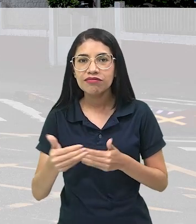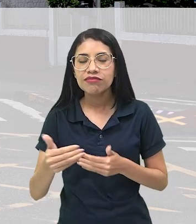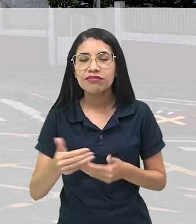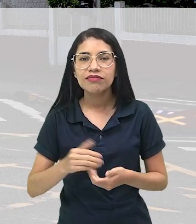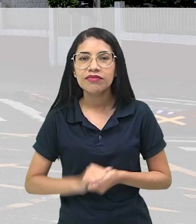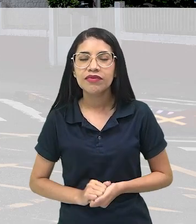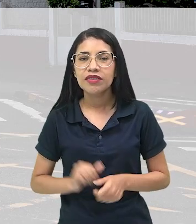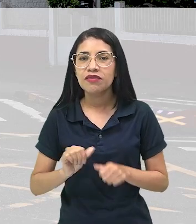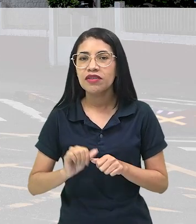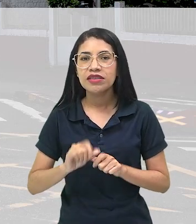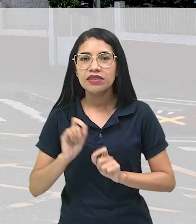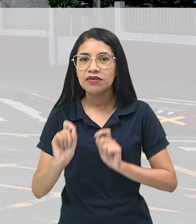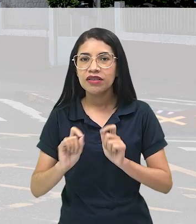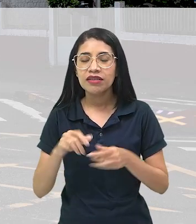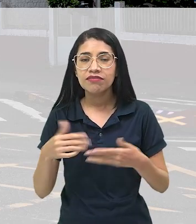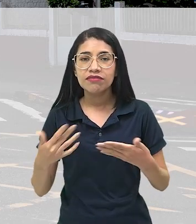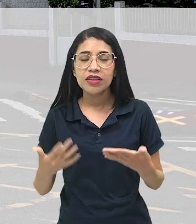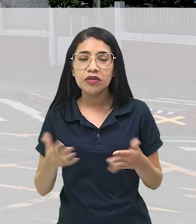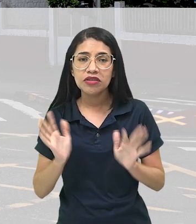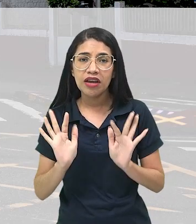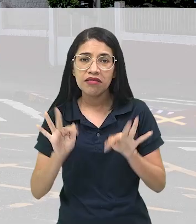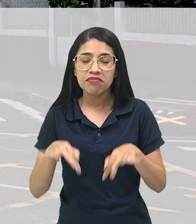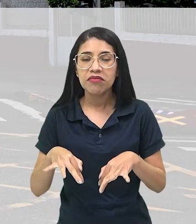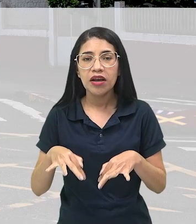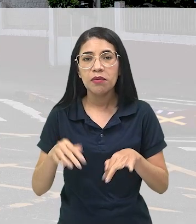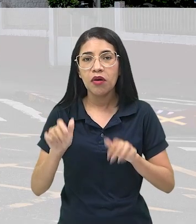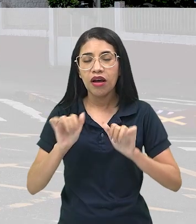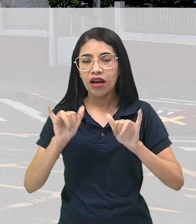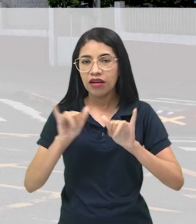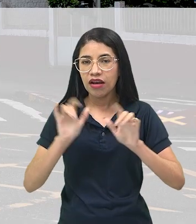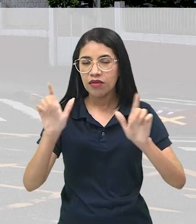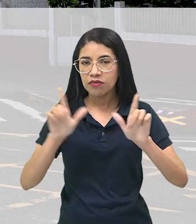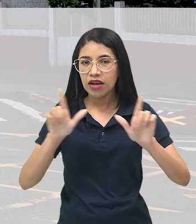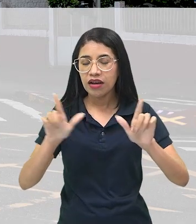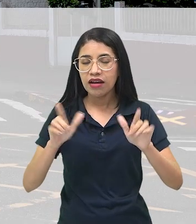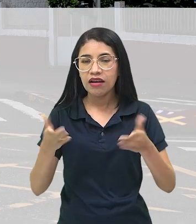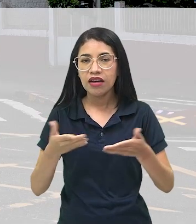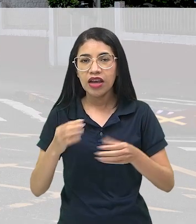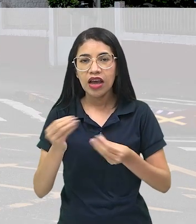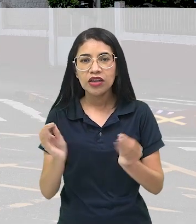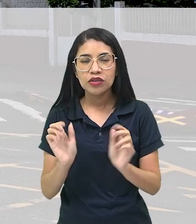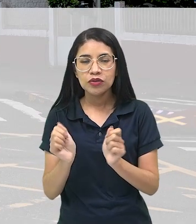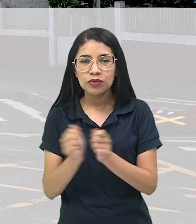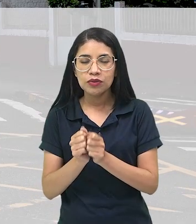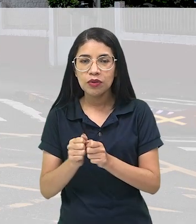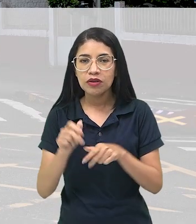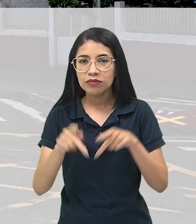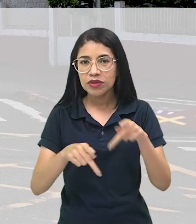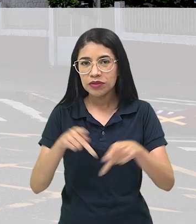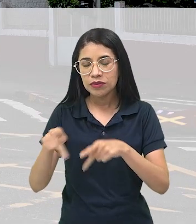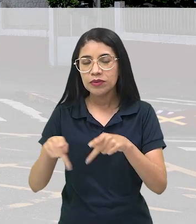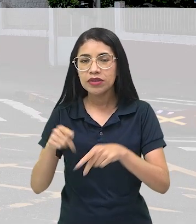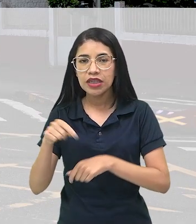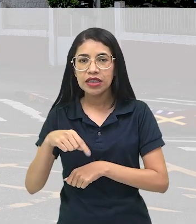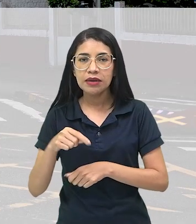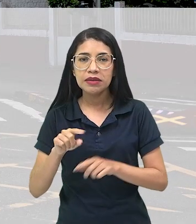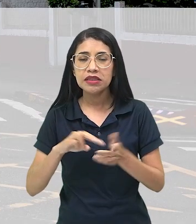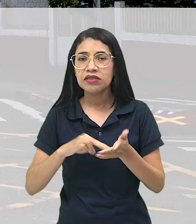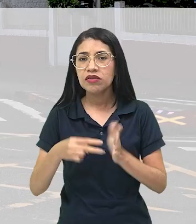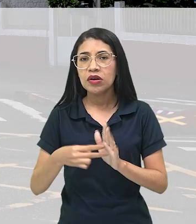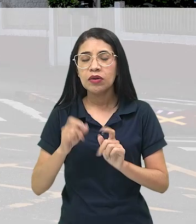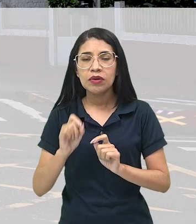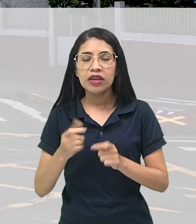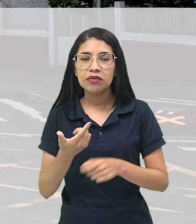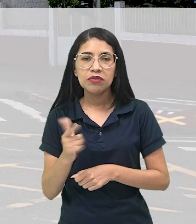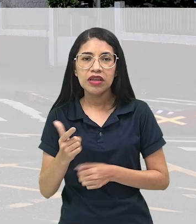vai fazer agora? Bom, já que acabou, né, minha manifestação, consegui reunir esse pessoal aqui, significa que não tem